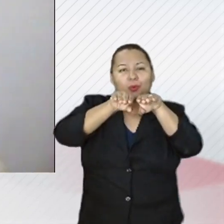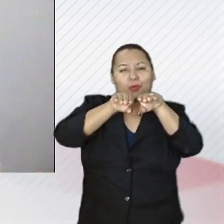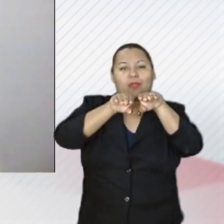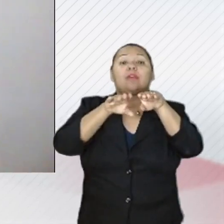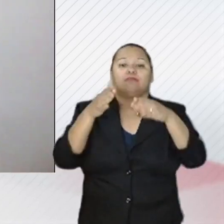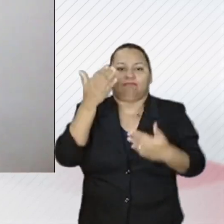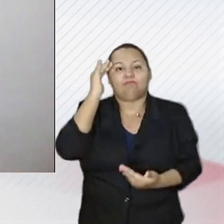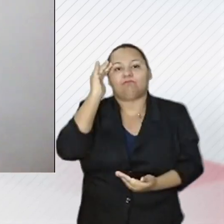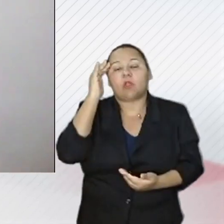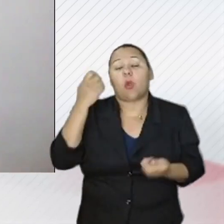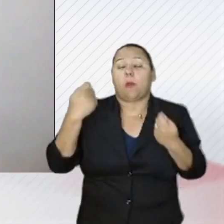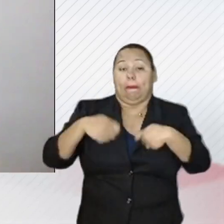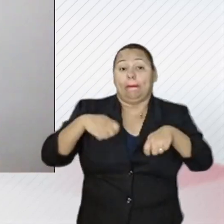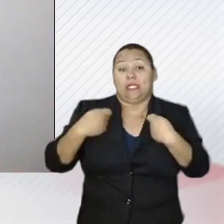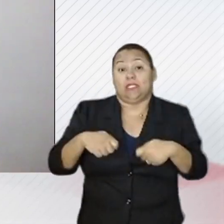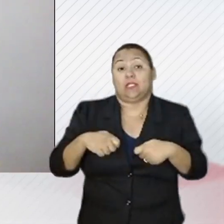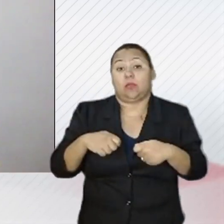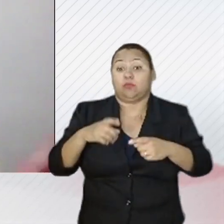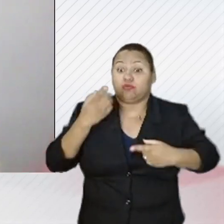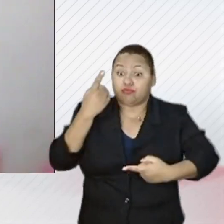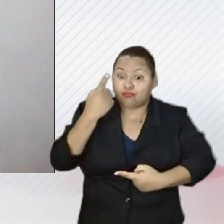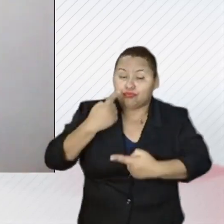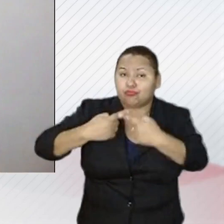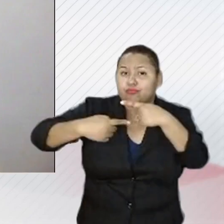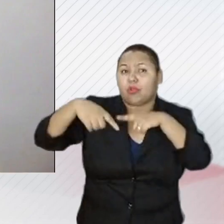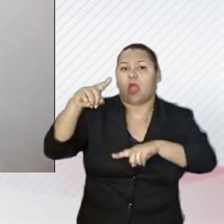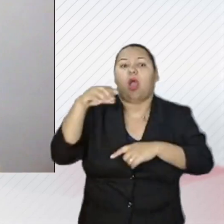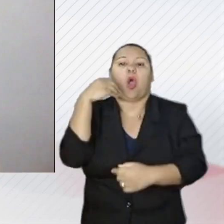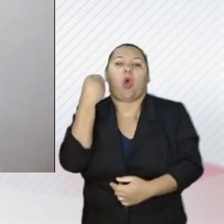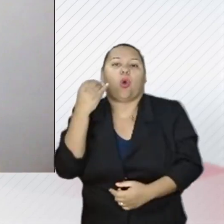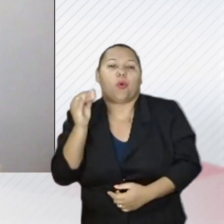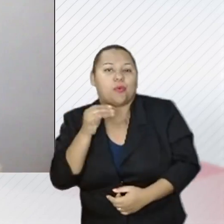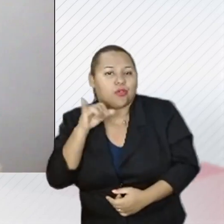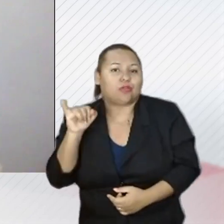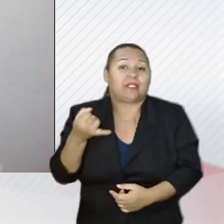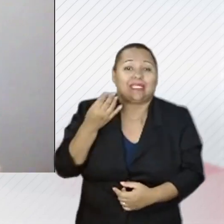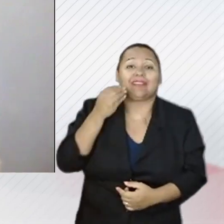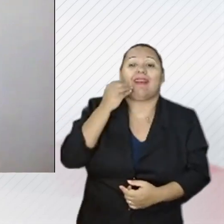avançar nessa oportunidade. Então, a gente fica aí, né, na